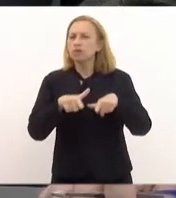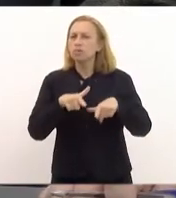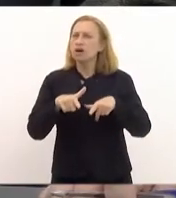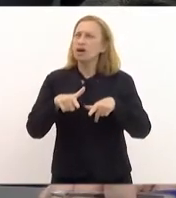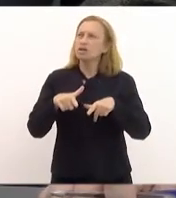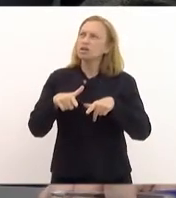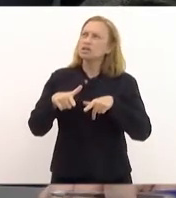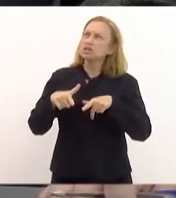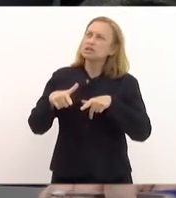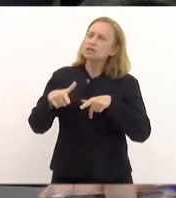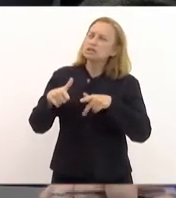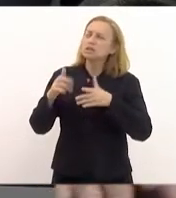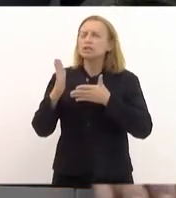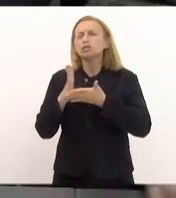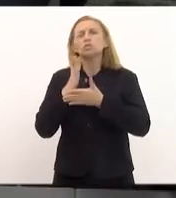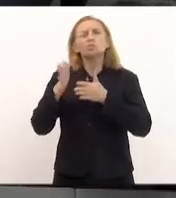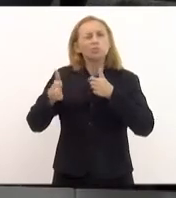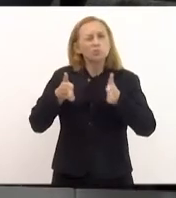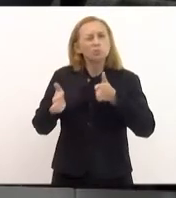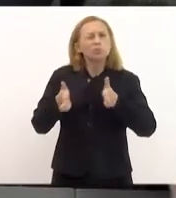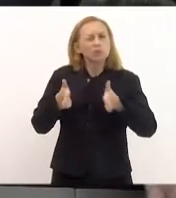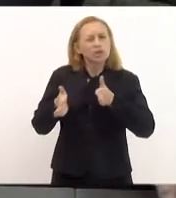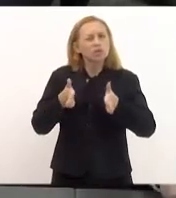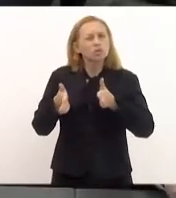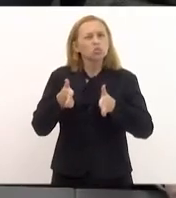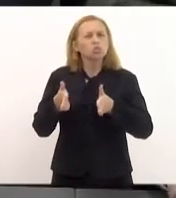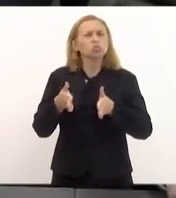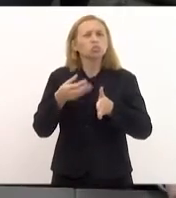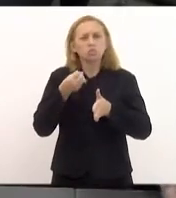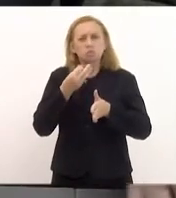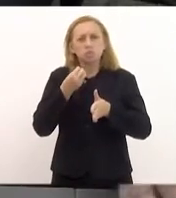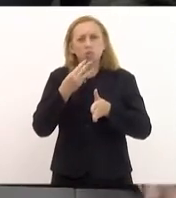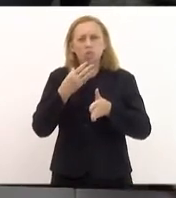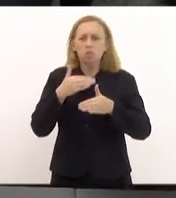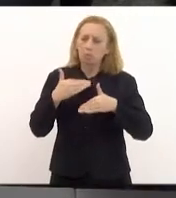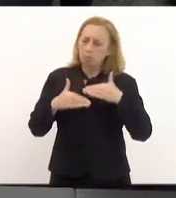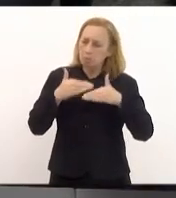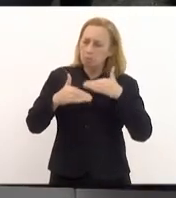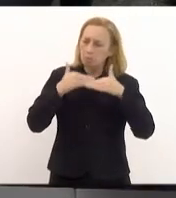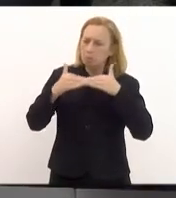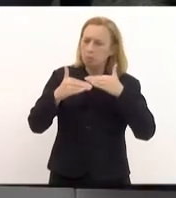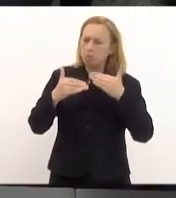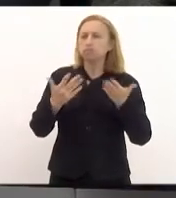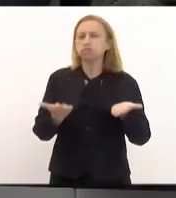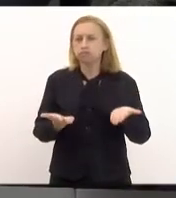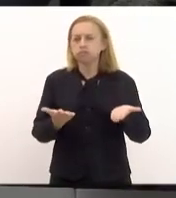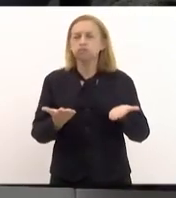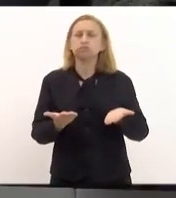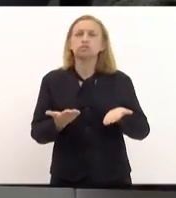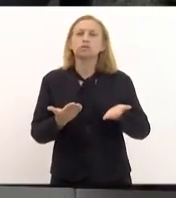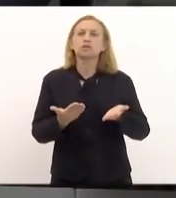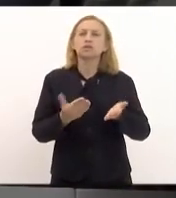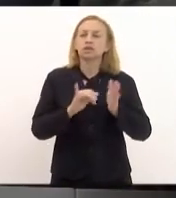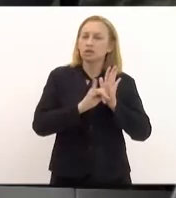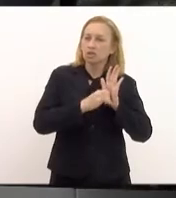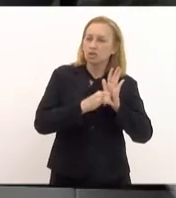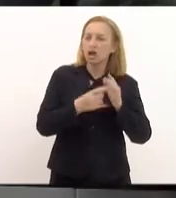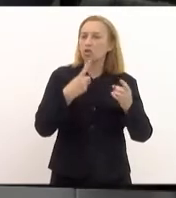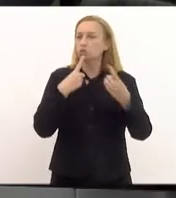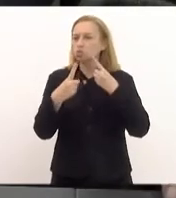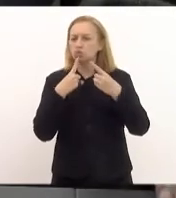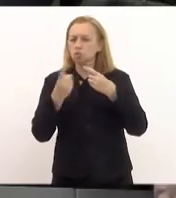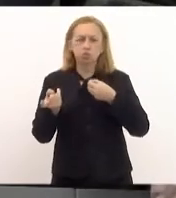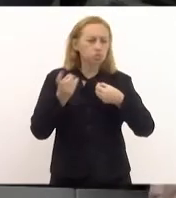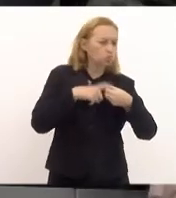durante um período significativo para ser desenvolvido, né? Elaborar TR, depois fazer editais, discute,